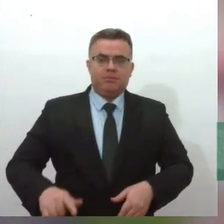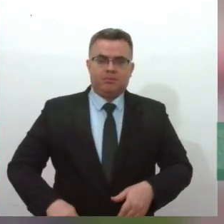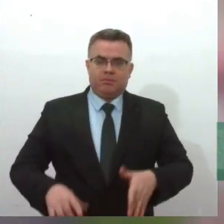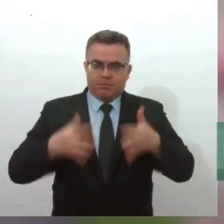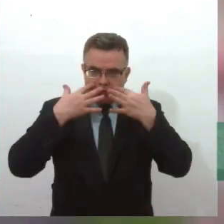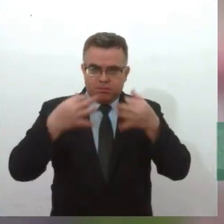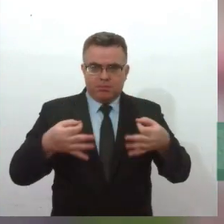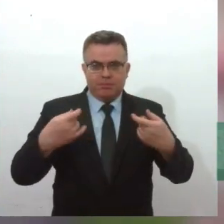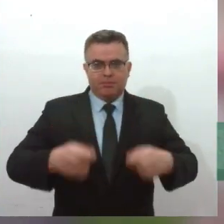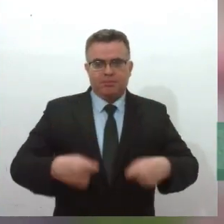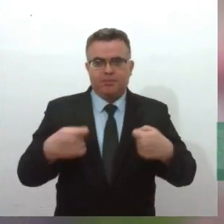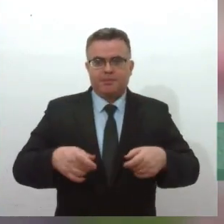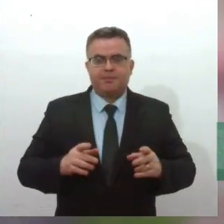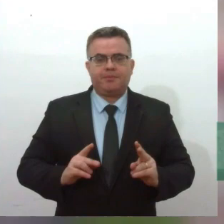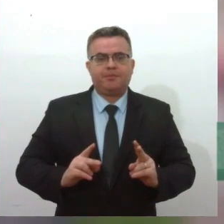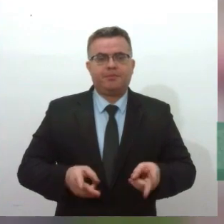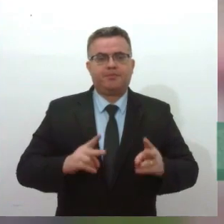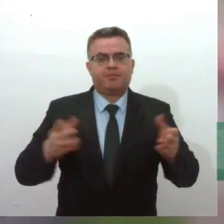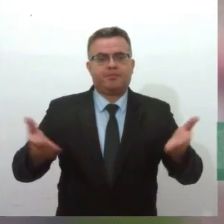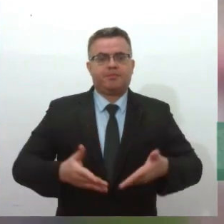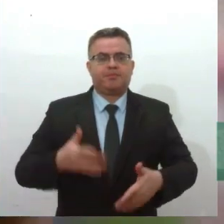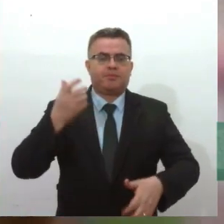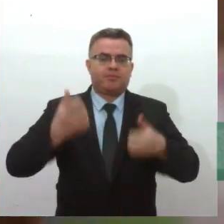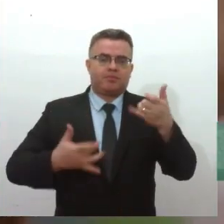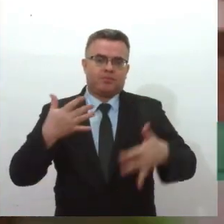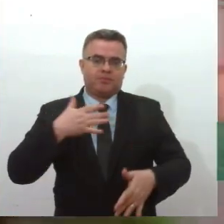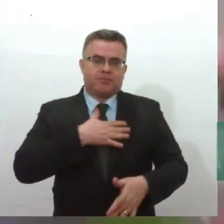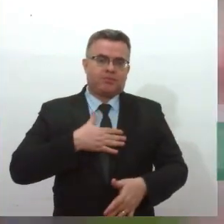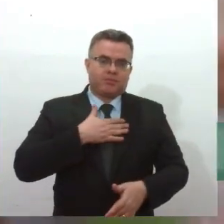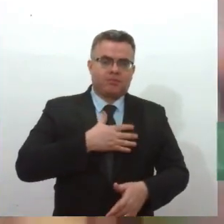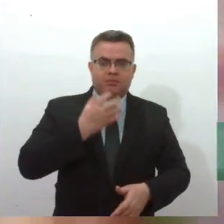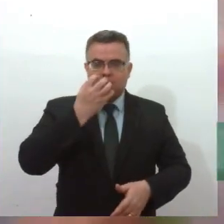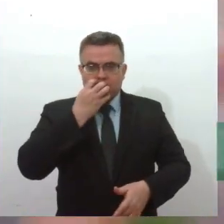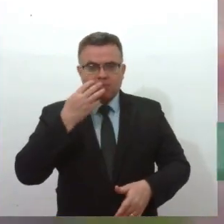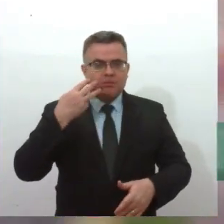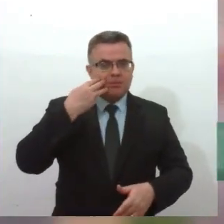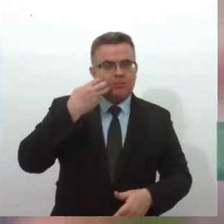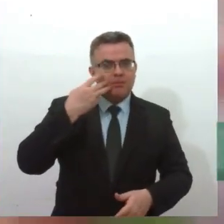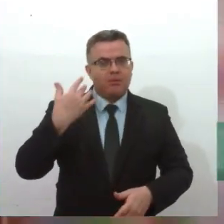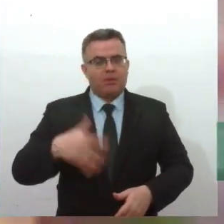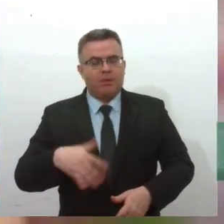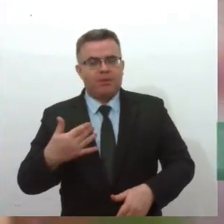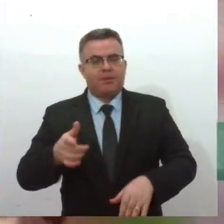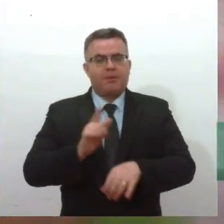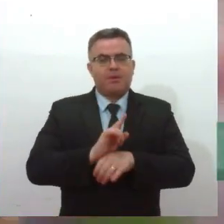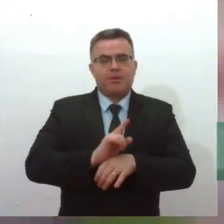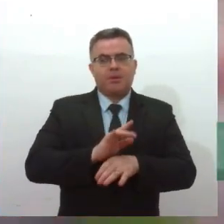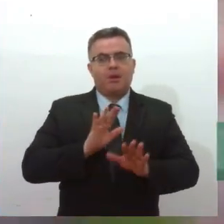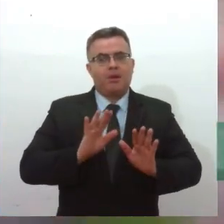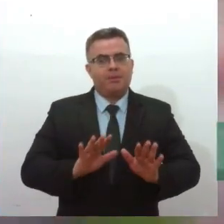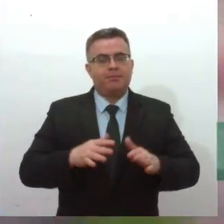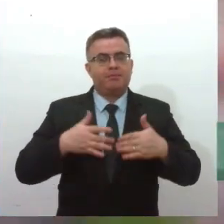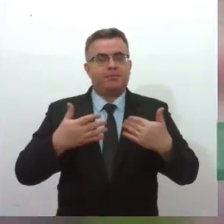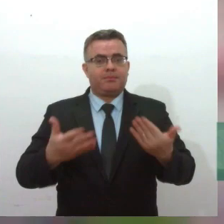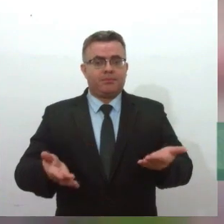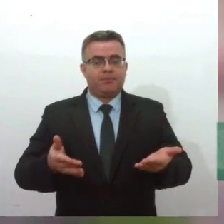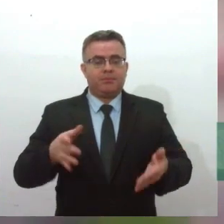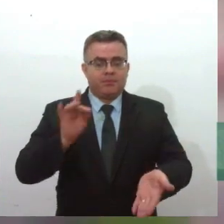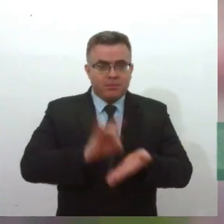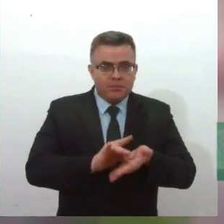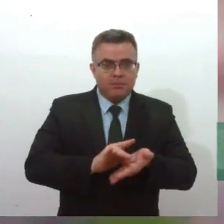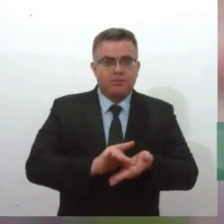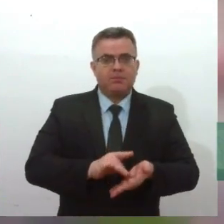né porque às vezes se fala muito em gostar de cachorro e gato aqui por muitos dos gestores Mas a gente não vê na prática